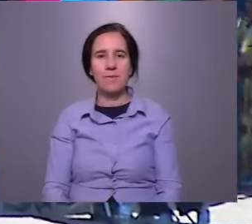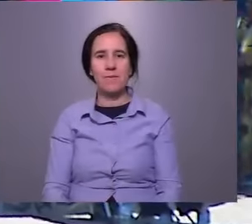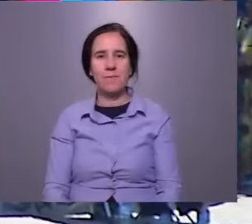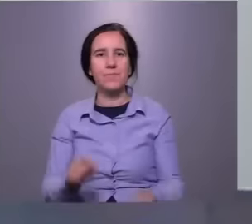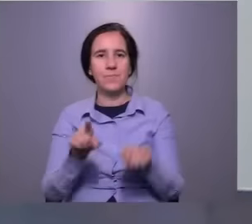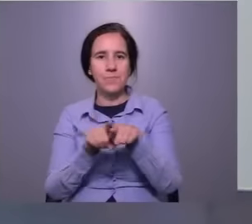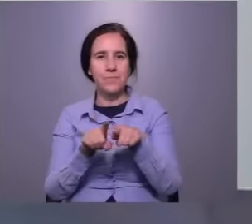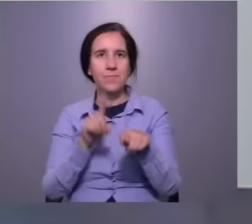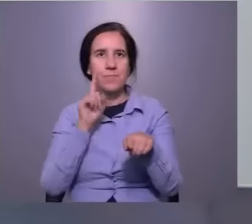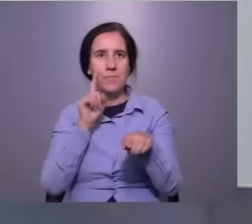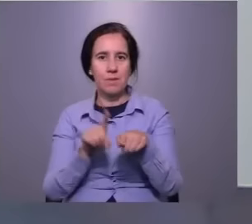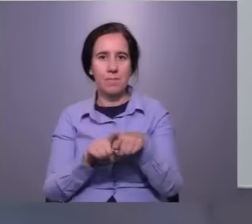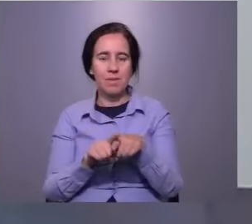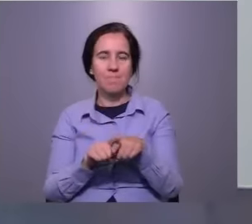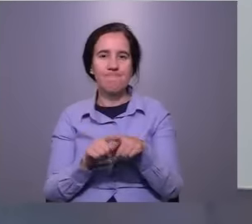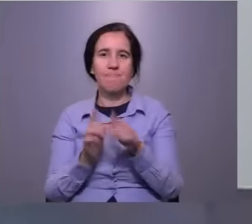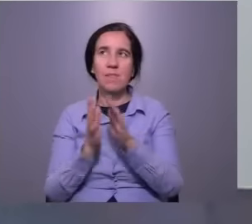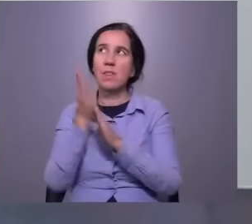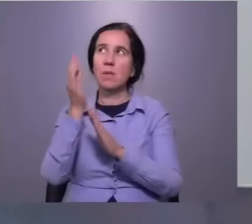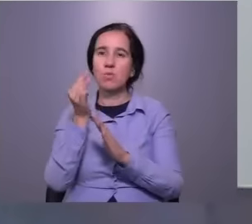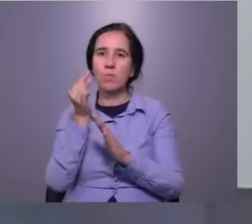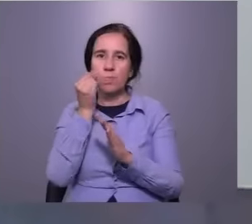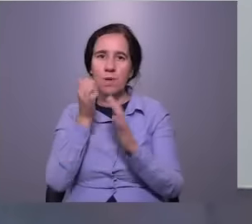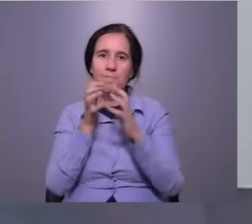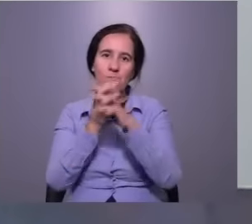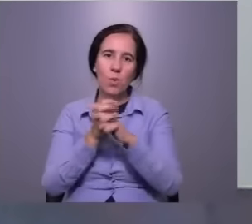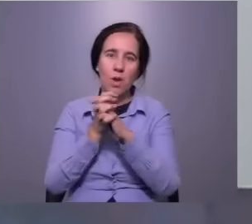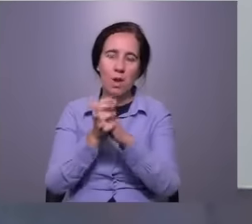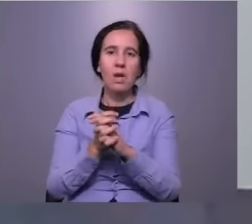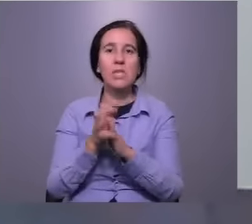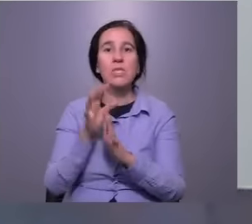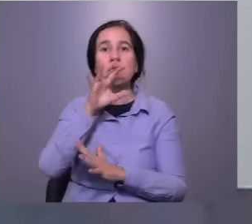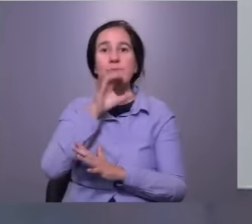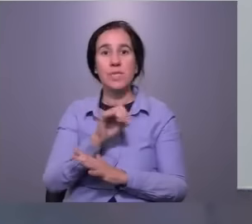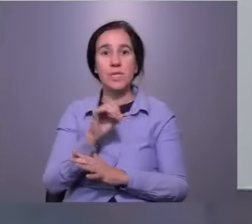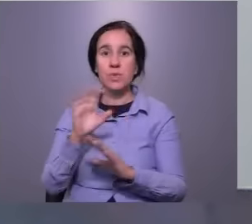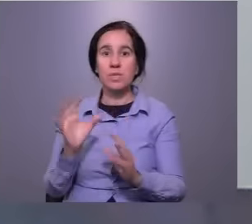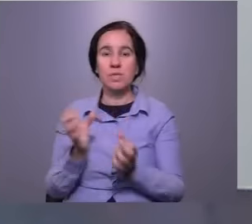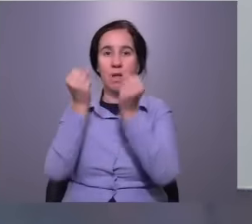Espero a ressurreição dos mortos e a vida do mundo que há de vir. Amém.